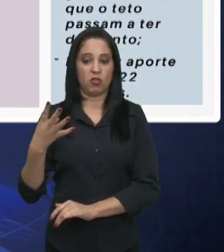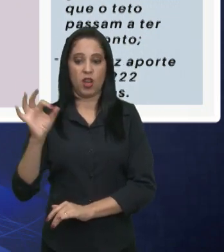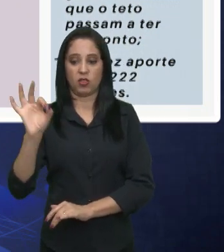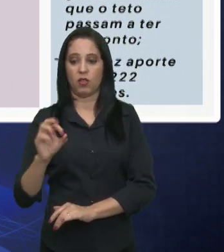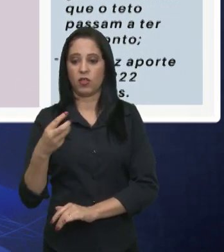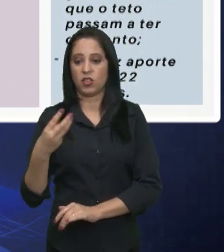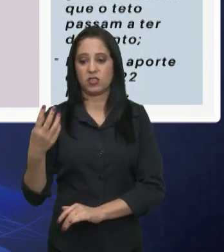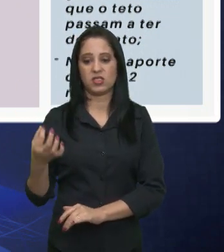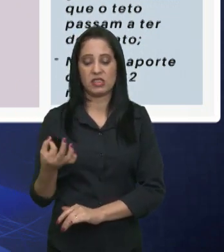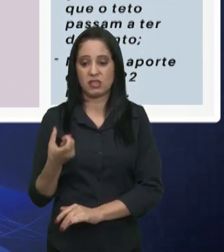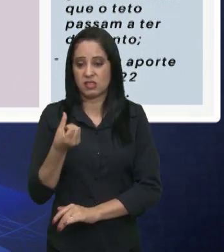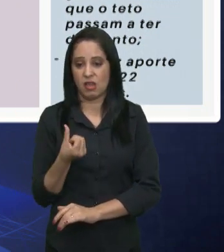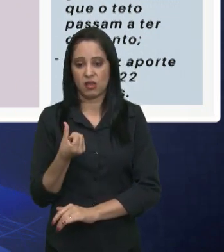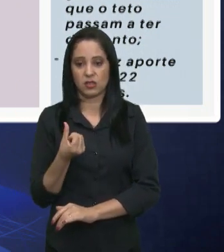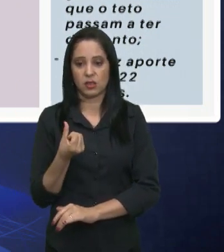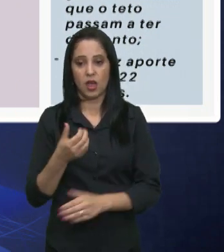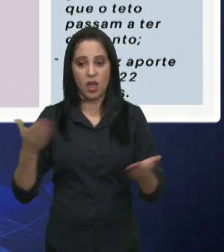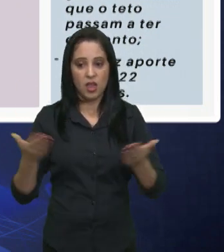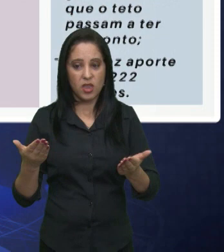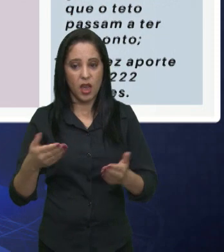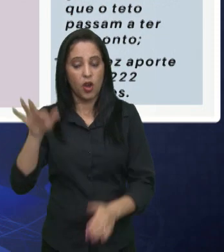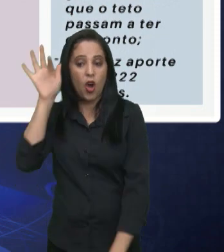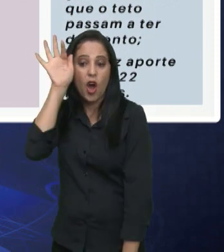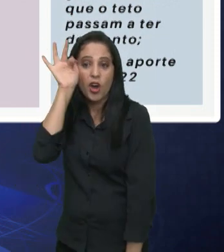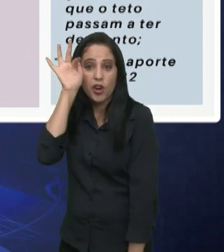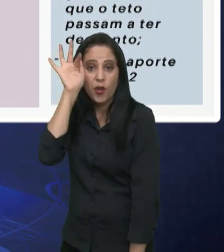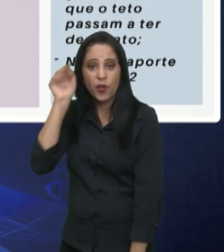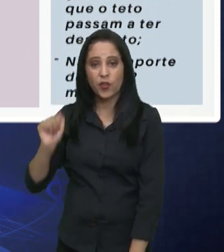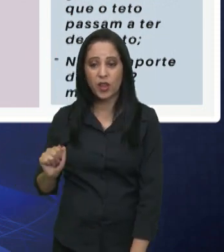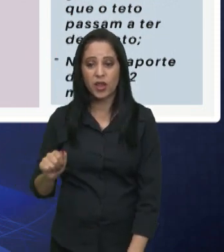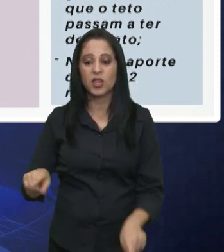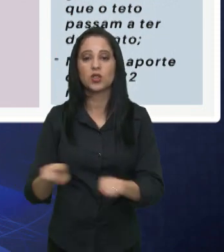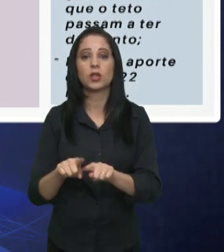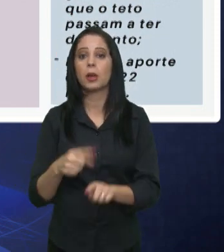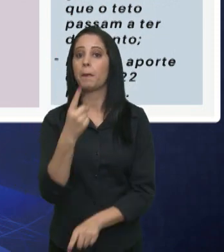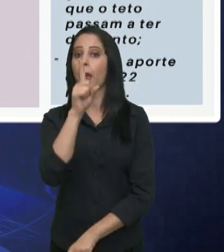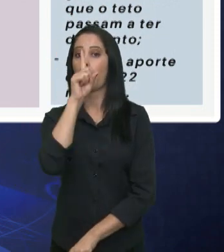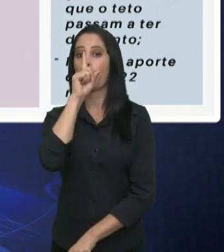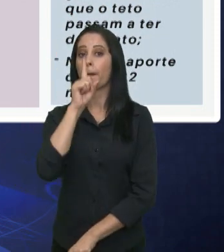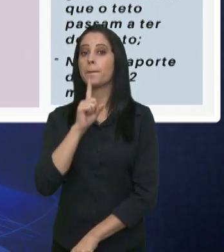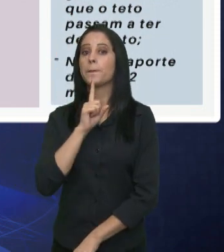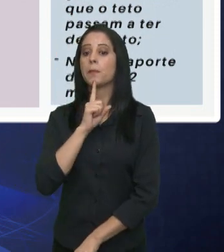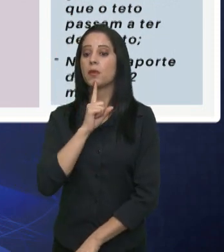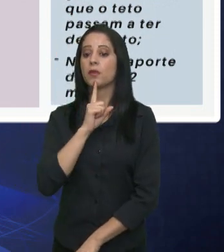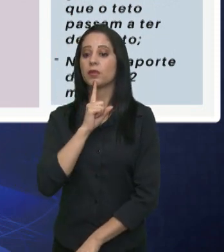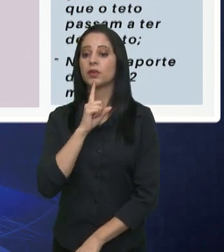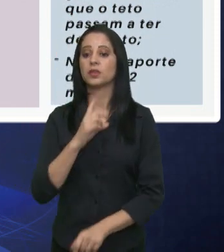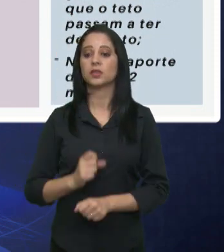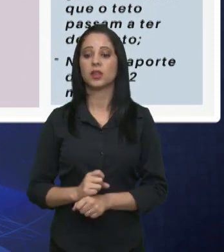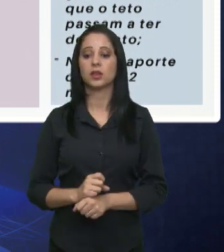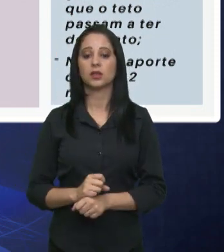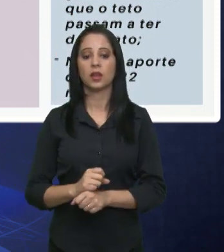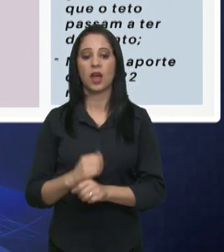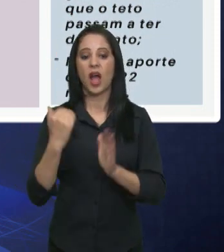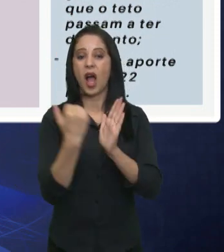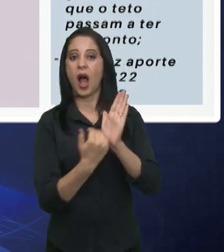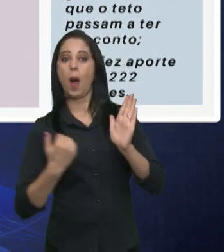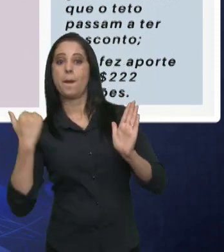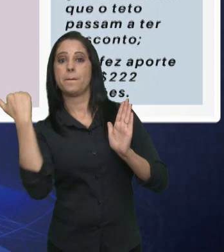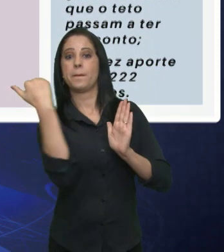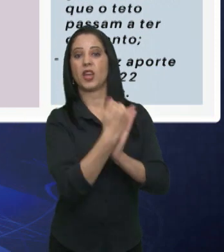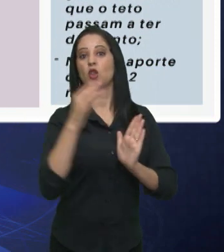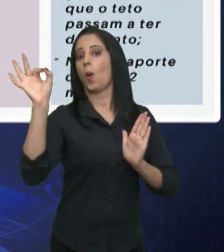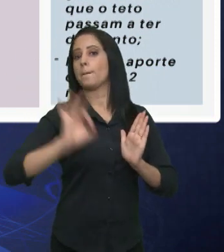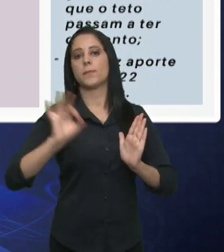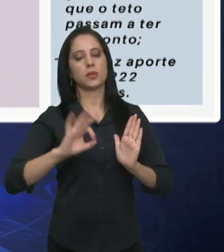Anderson, além de não fazer o aporte, ao Instituto, aumentou a alíquota para